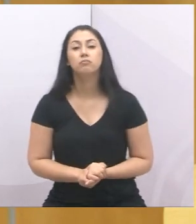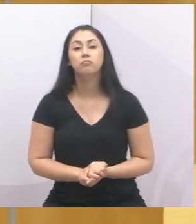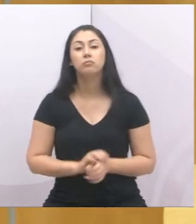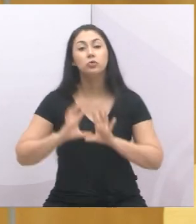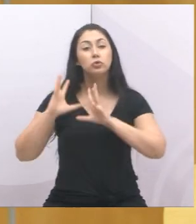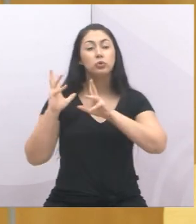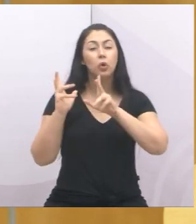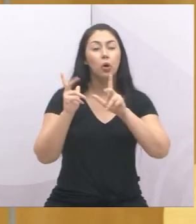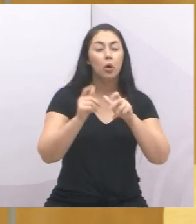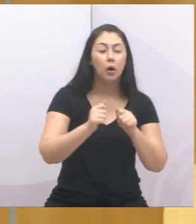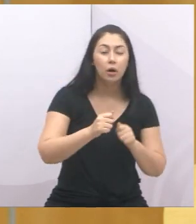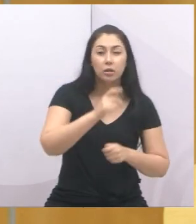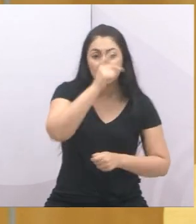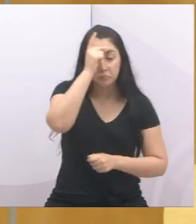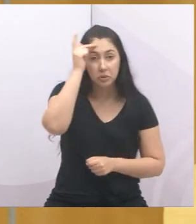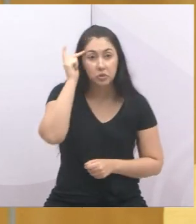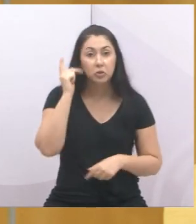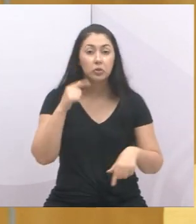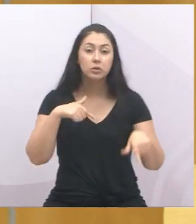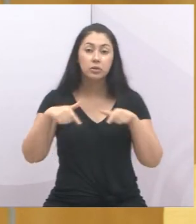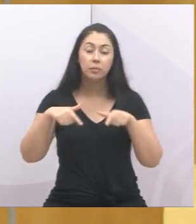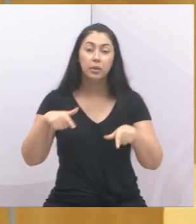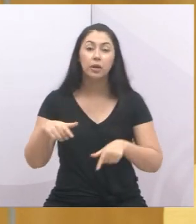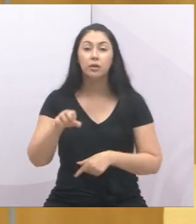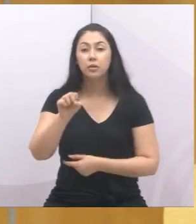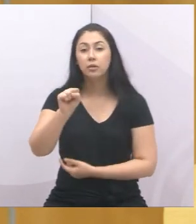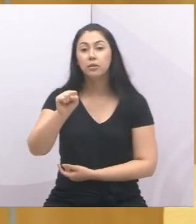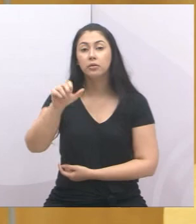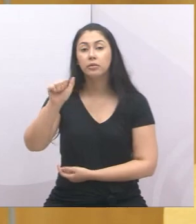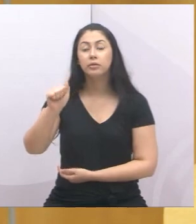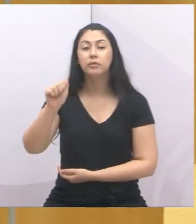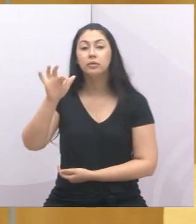todos que estão aqui, a equipe toda do Hospital São Francisco de Assis.